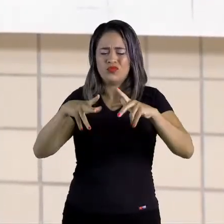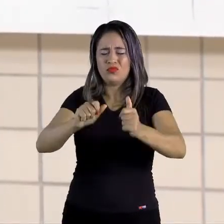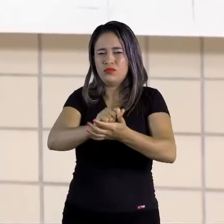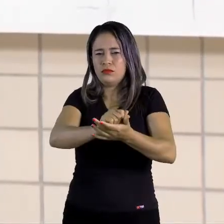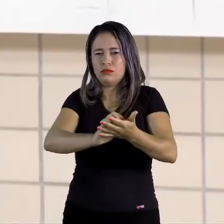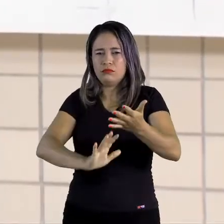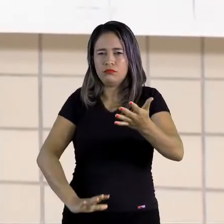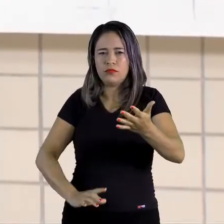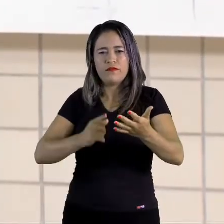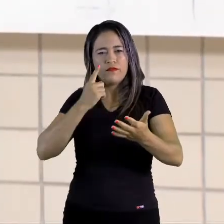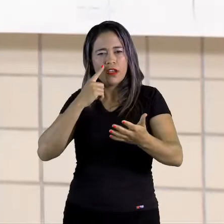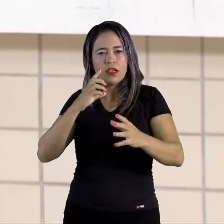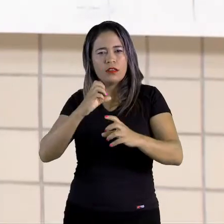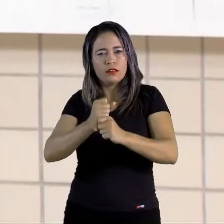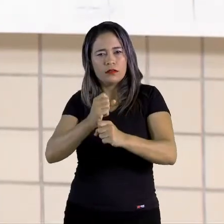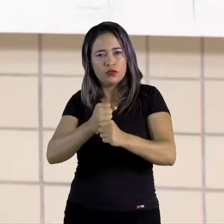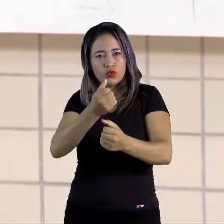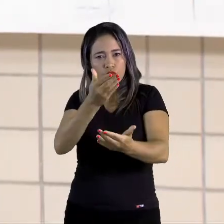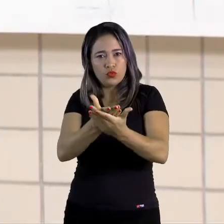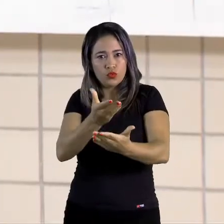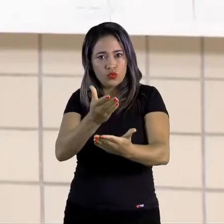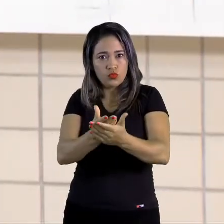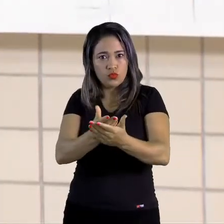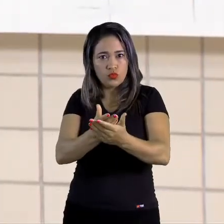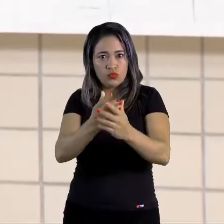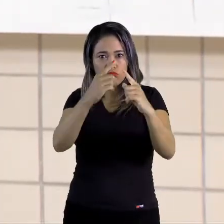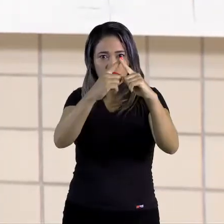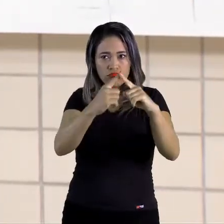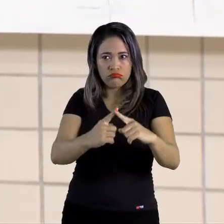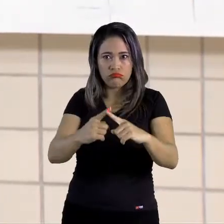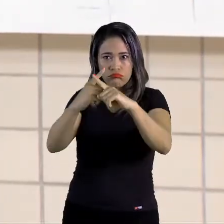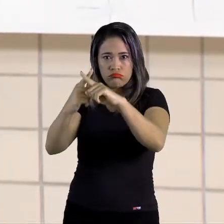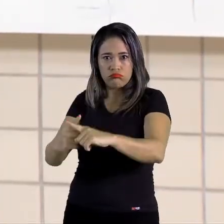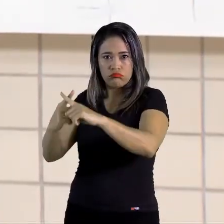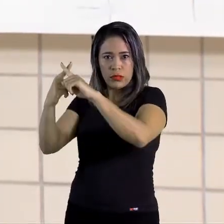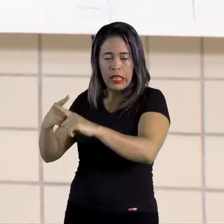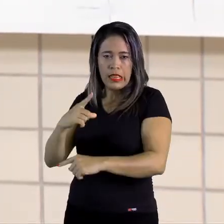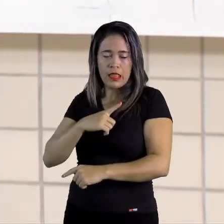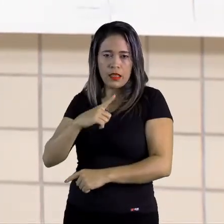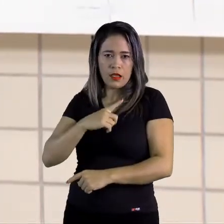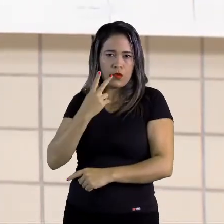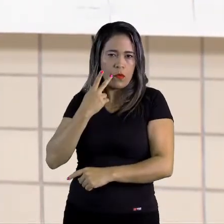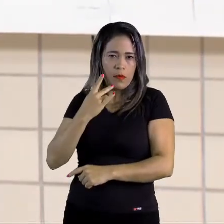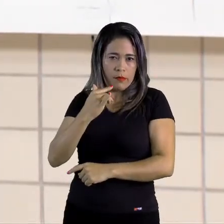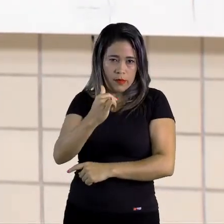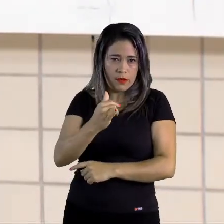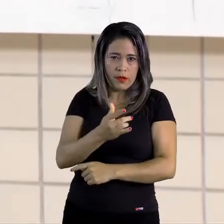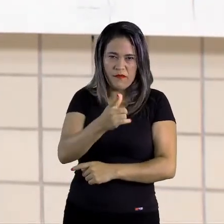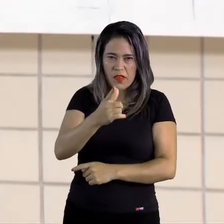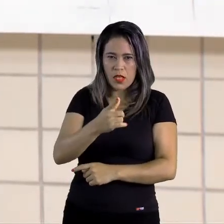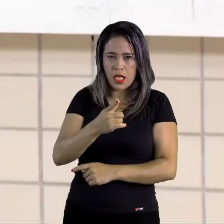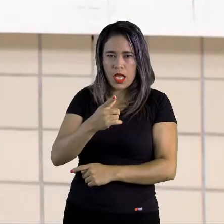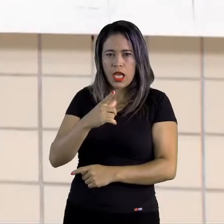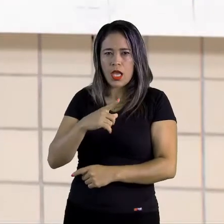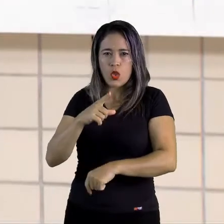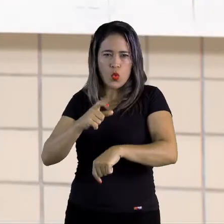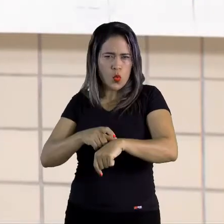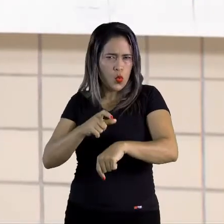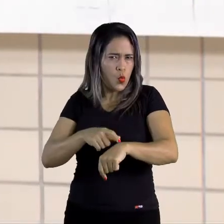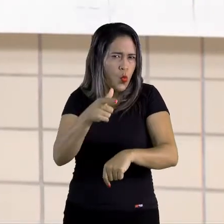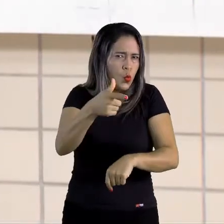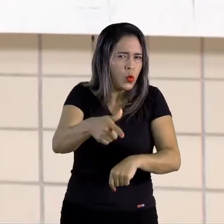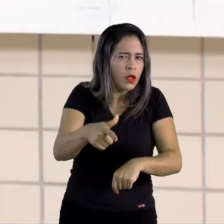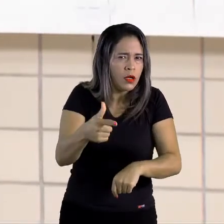seus cálculos, estude tabuada. Tem alguns pais que têm me dito que vocês não estão tendo